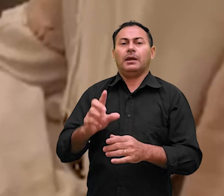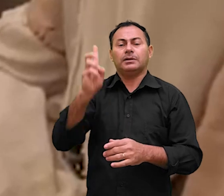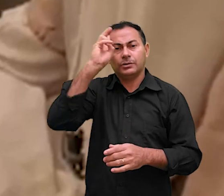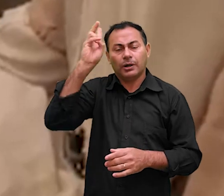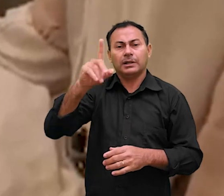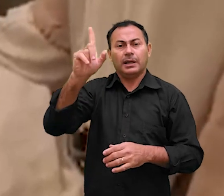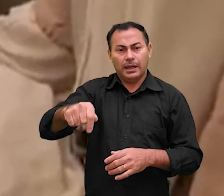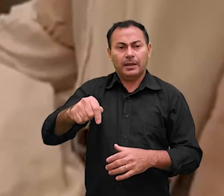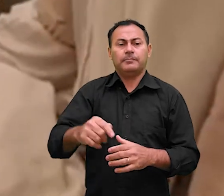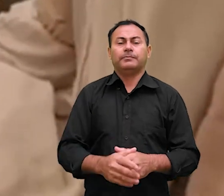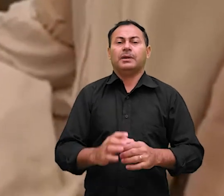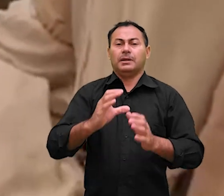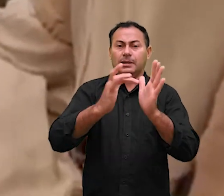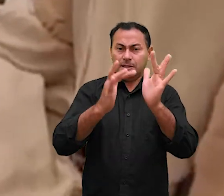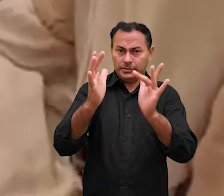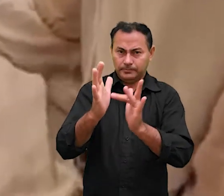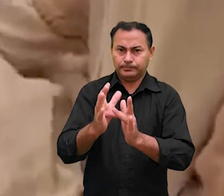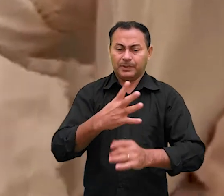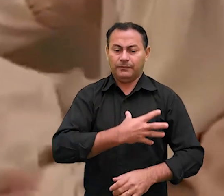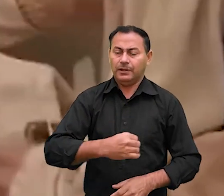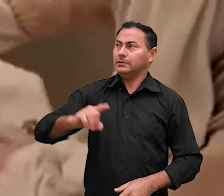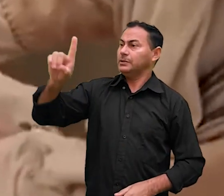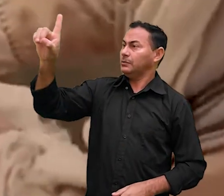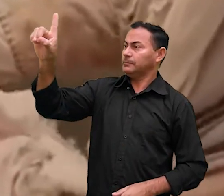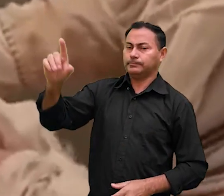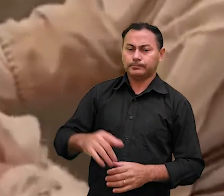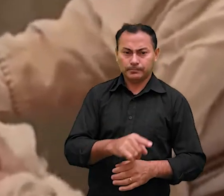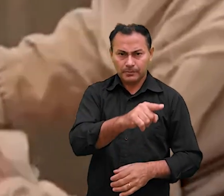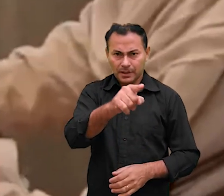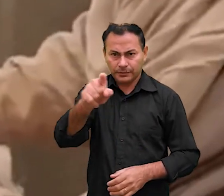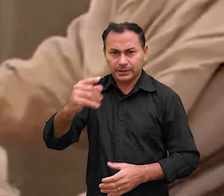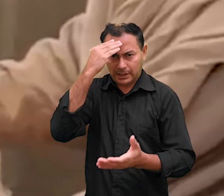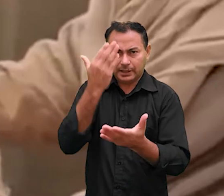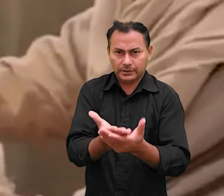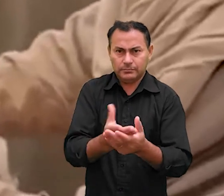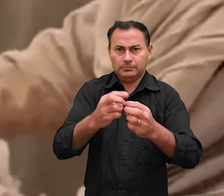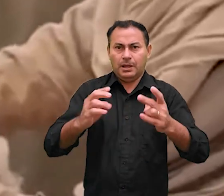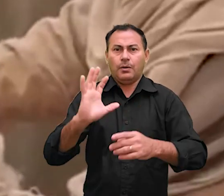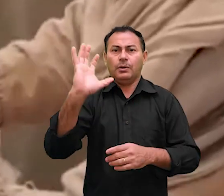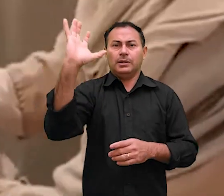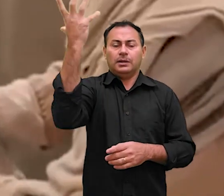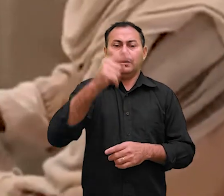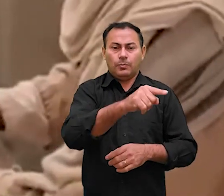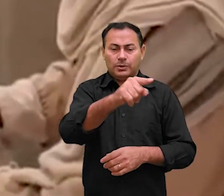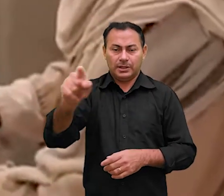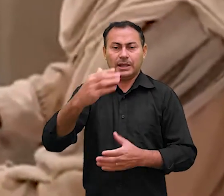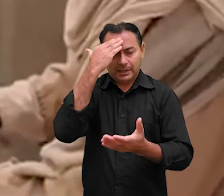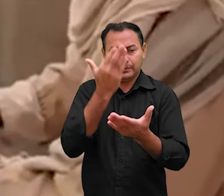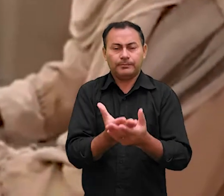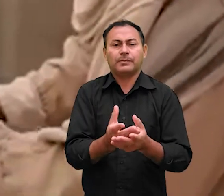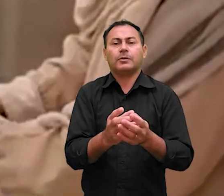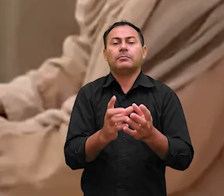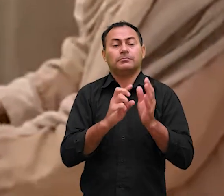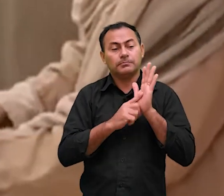Jesus histórico, era Cristo, o Filho de Deus. Se vocês crerem nisso, algo acontecerá com vocês,